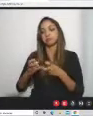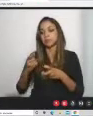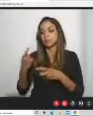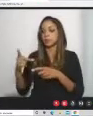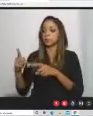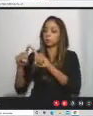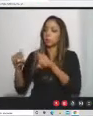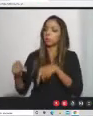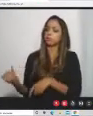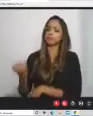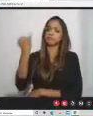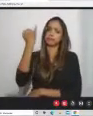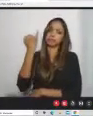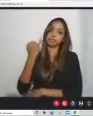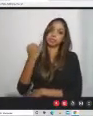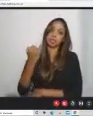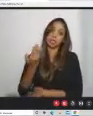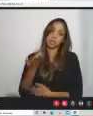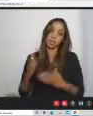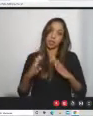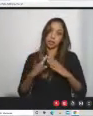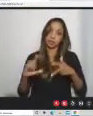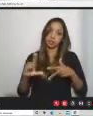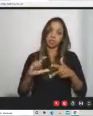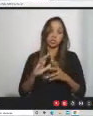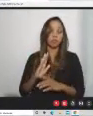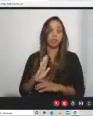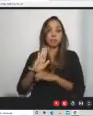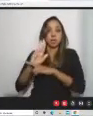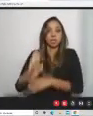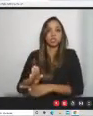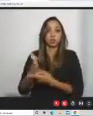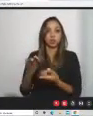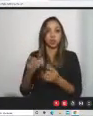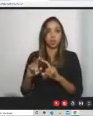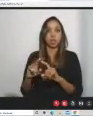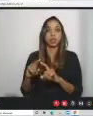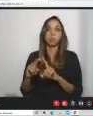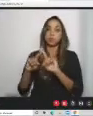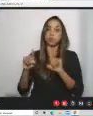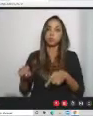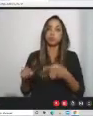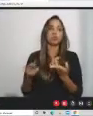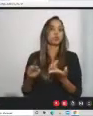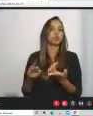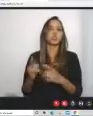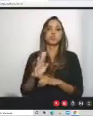Legislativa está para somar ideias, projetos, para contribuir para o bem da população de Parnamirim. Parabéns, velho.